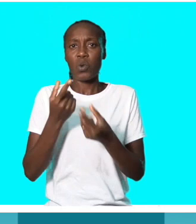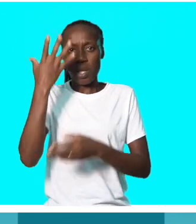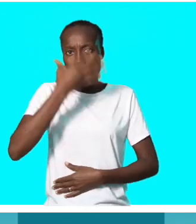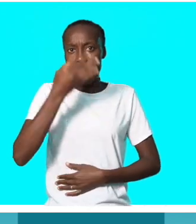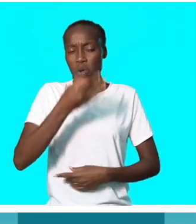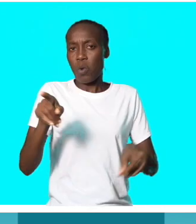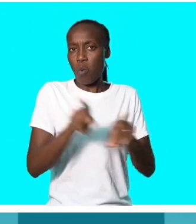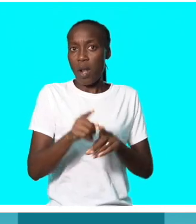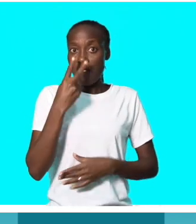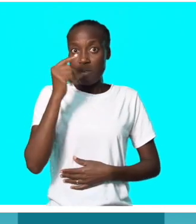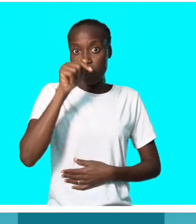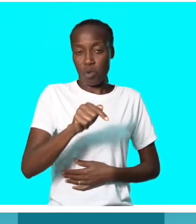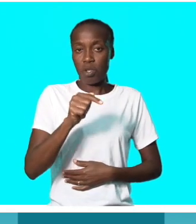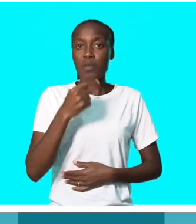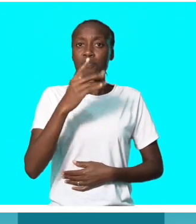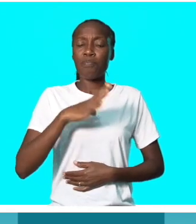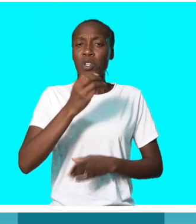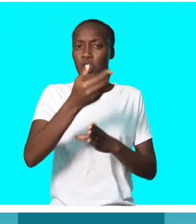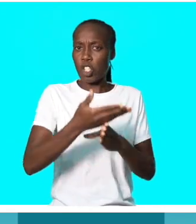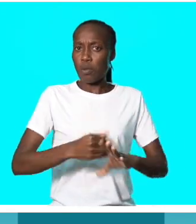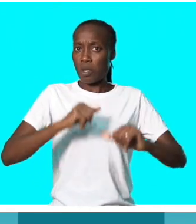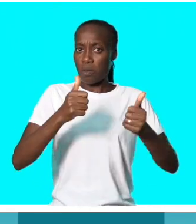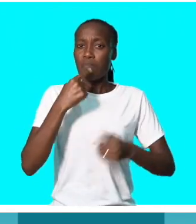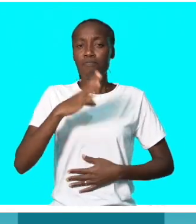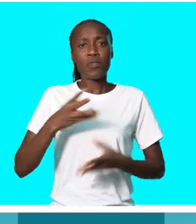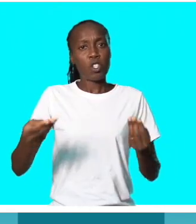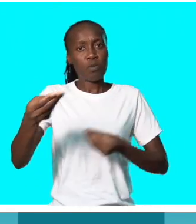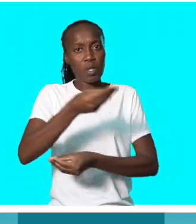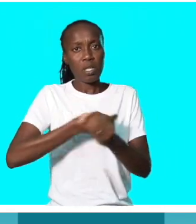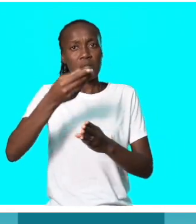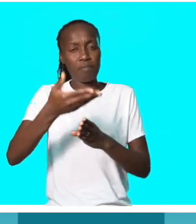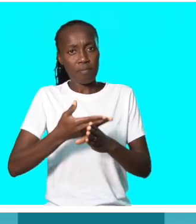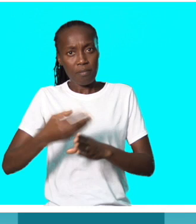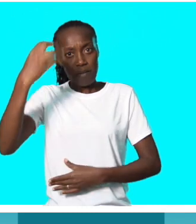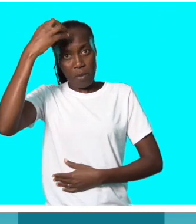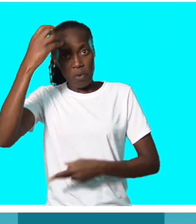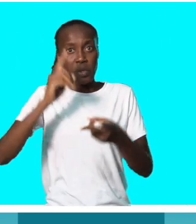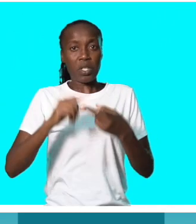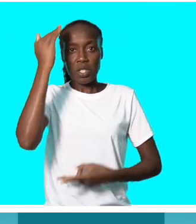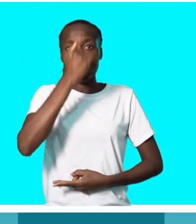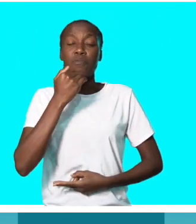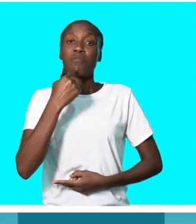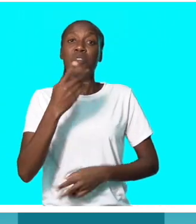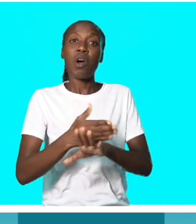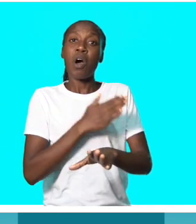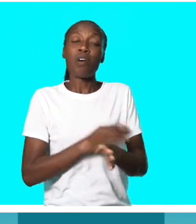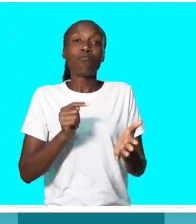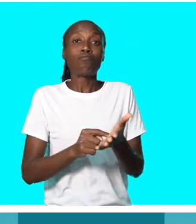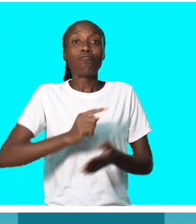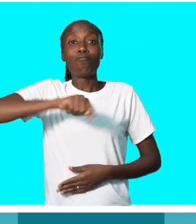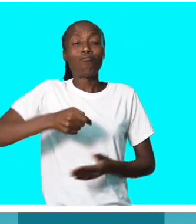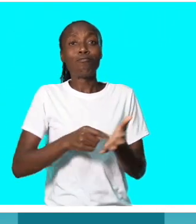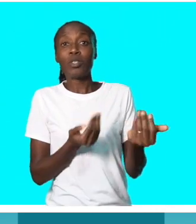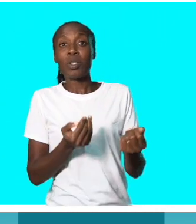bonito como isso aqui que fizemos hoje. Porque foi uma experiência boa, trocar uma experiência de Maputo contra Chimoio. Epa, foi algo que não esperávamos, porque nós sempre jogávamos